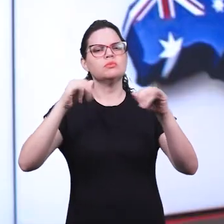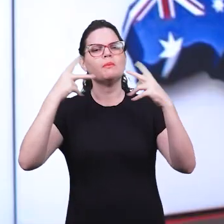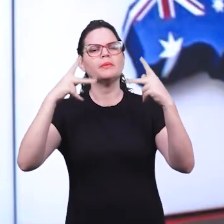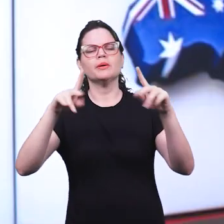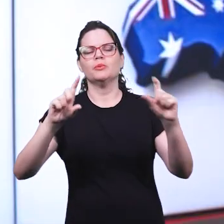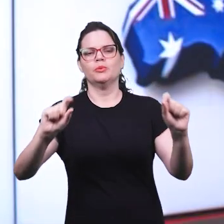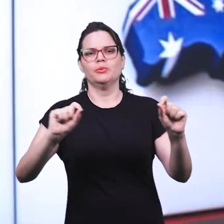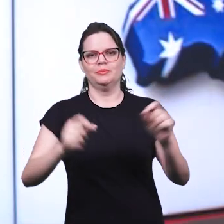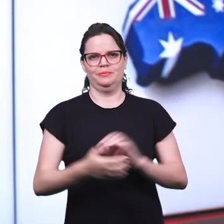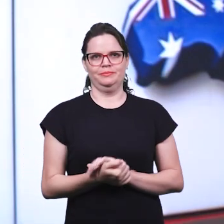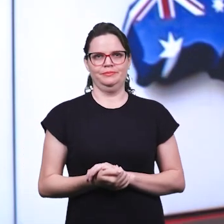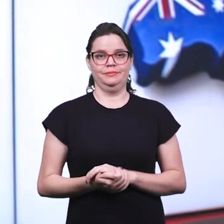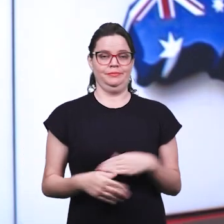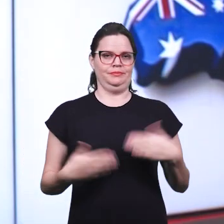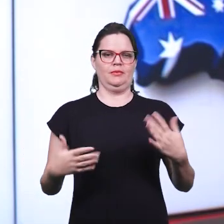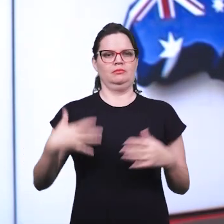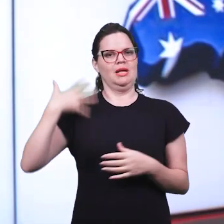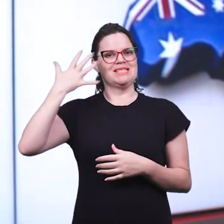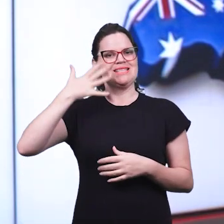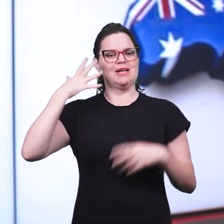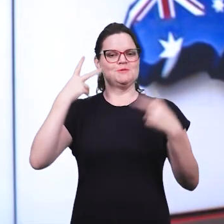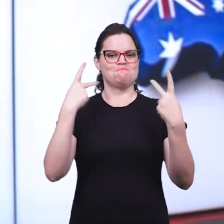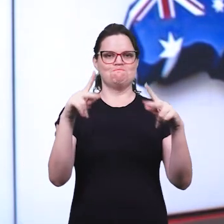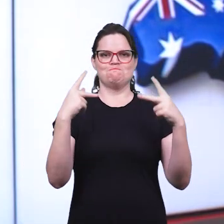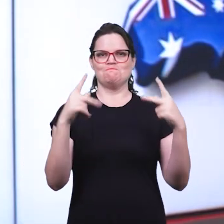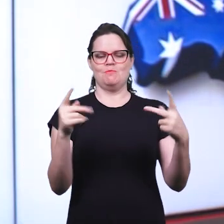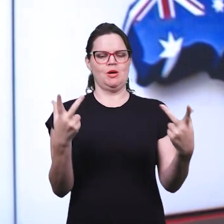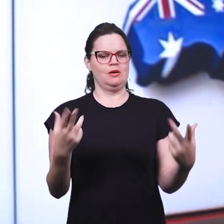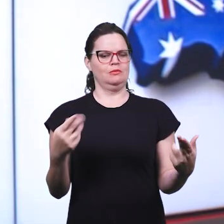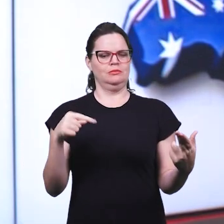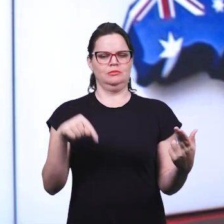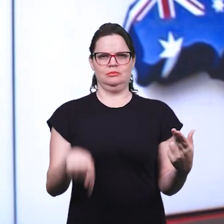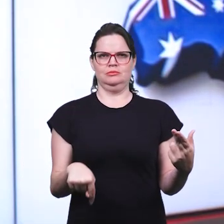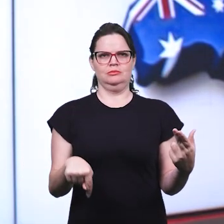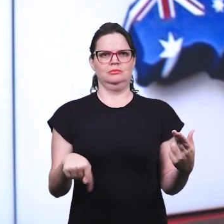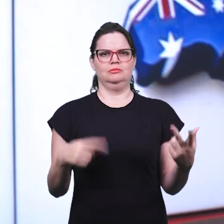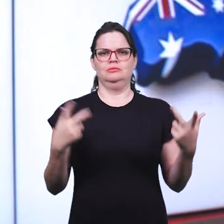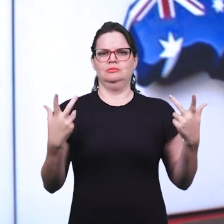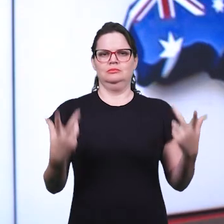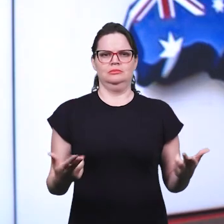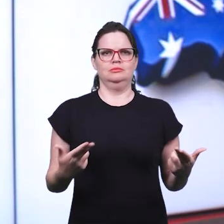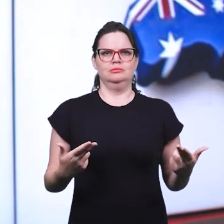a nossa mensagem tem sido exatamente a de